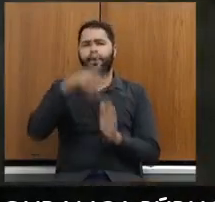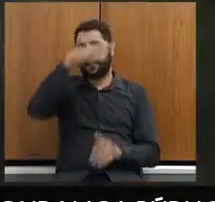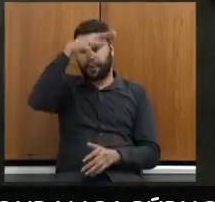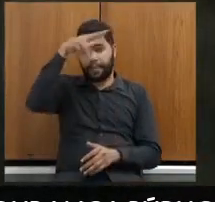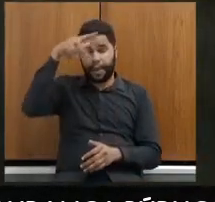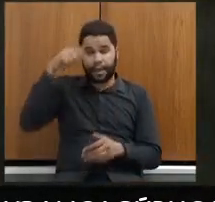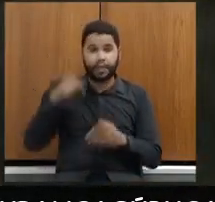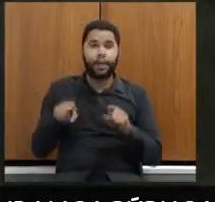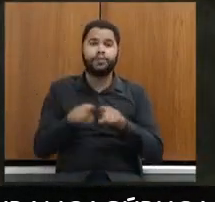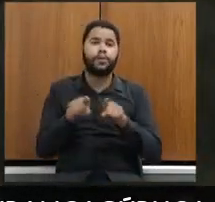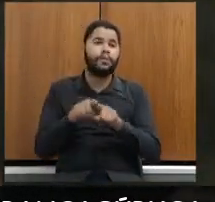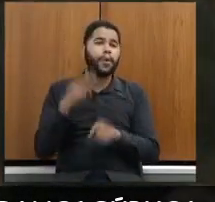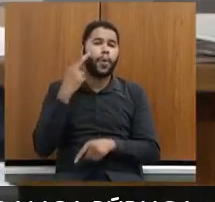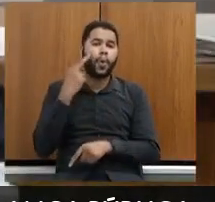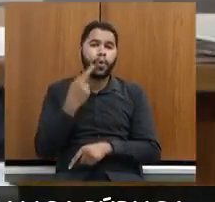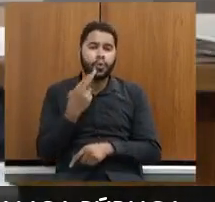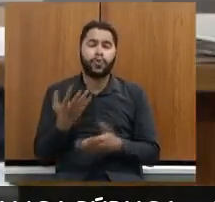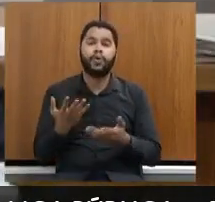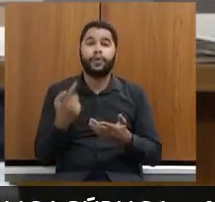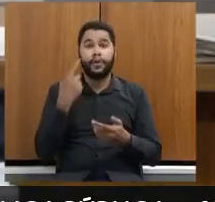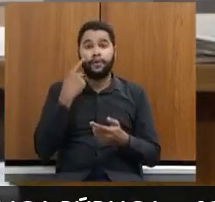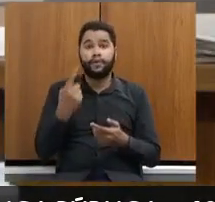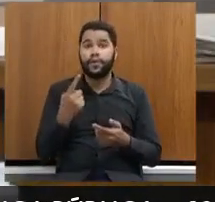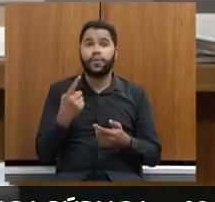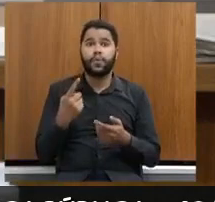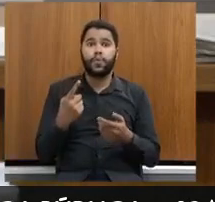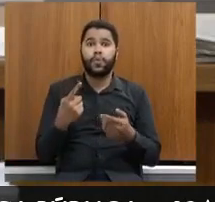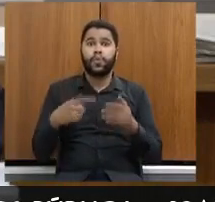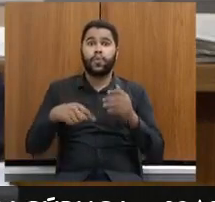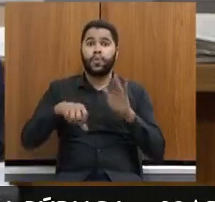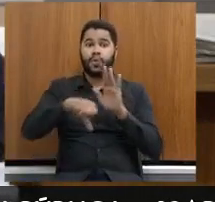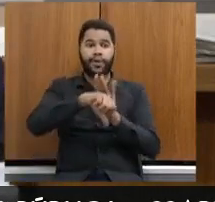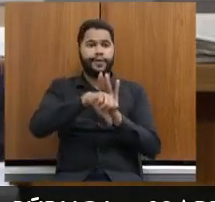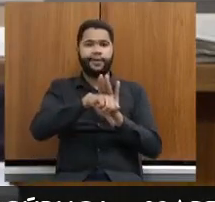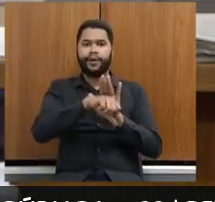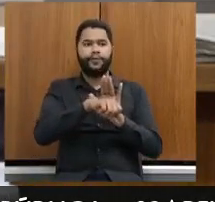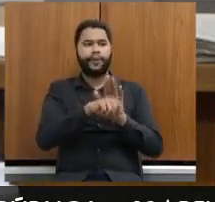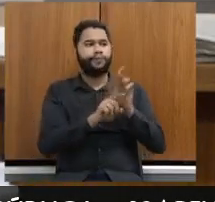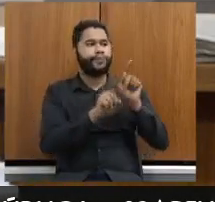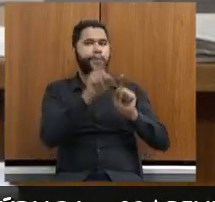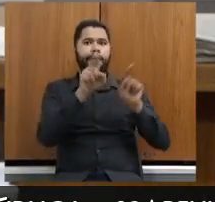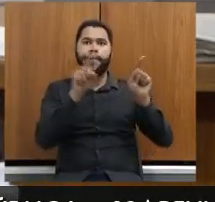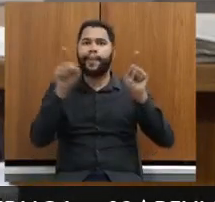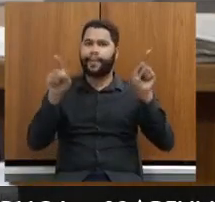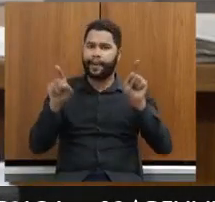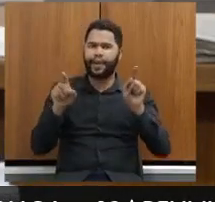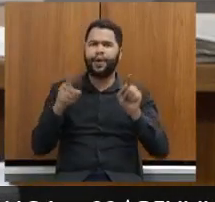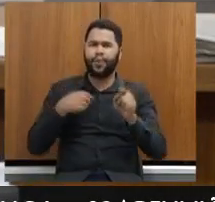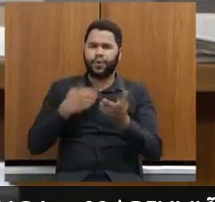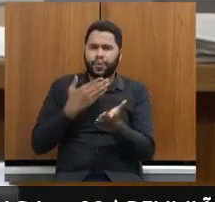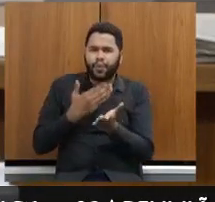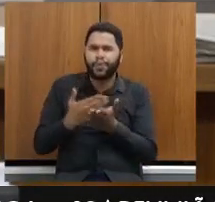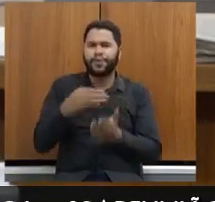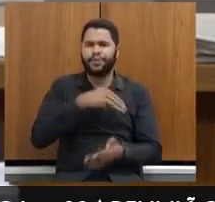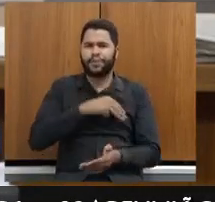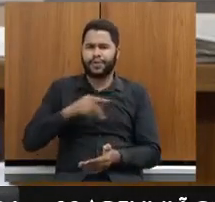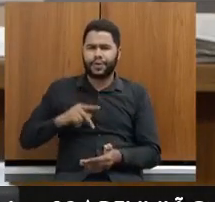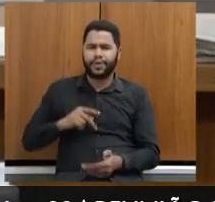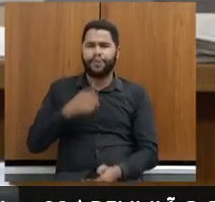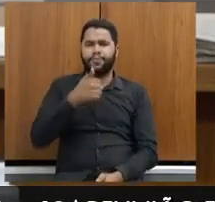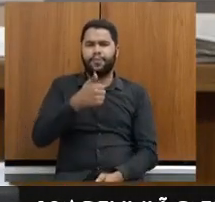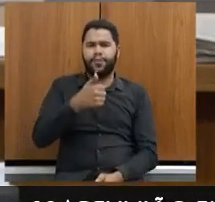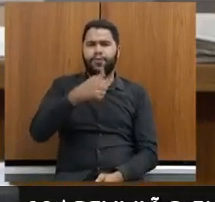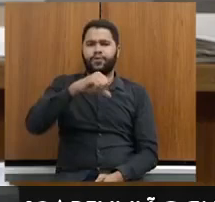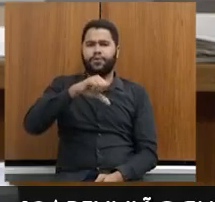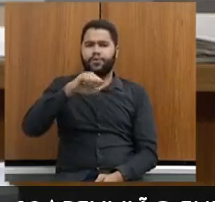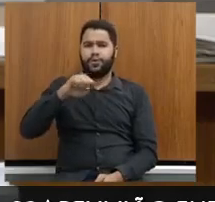Rondônia ou seja o crime já realmente não existe mais Fronteira quando eu entrei no Ministério Público 1989 que a gente tinha aqui